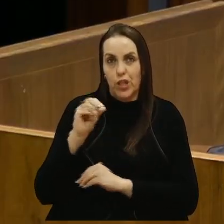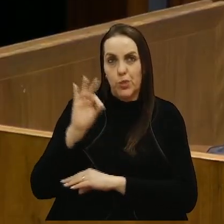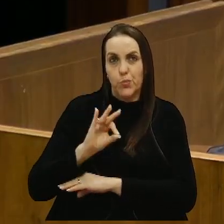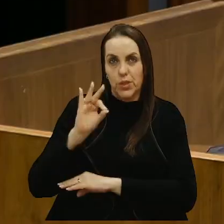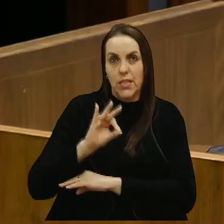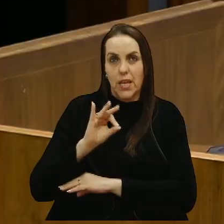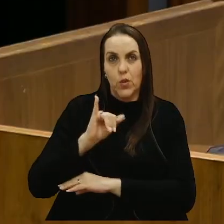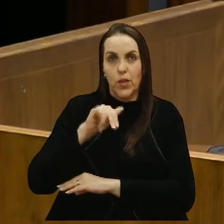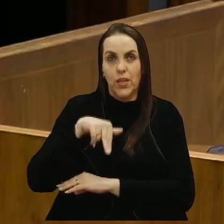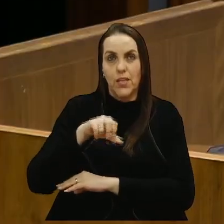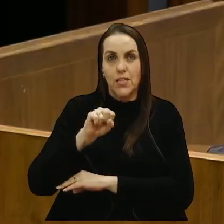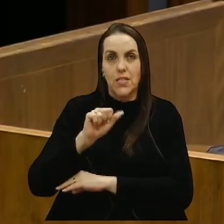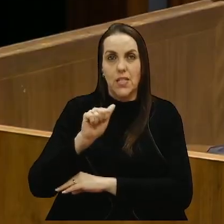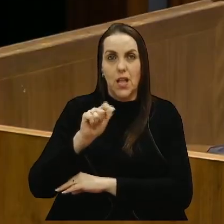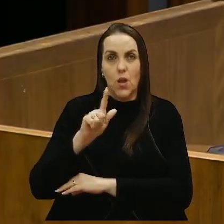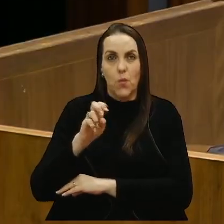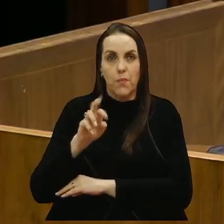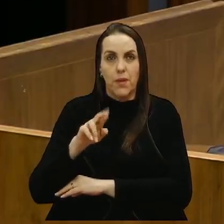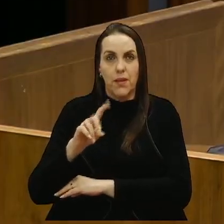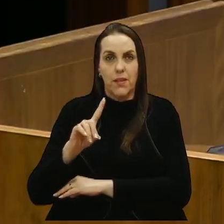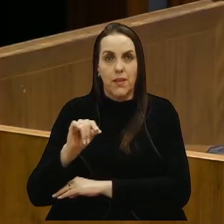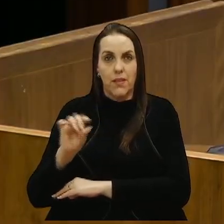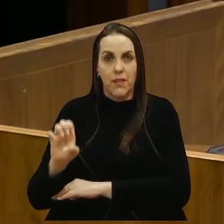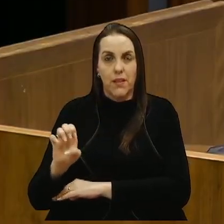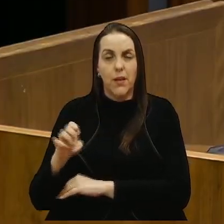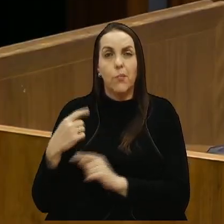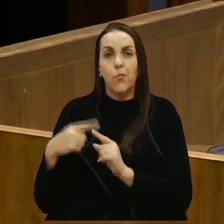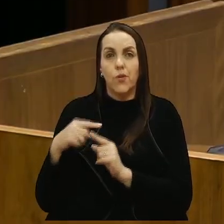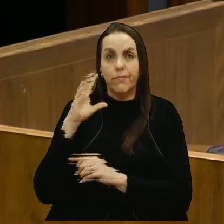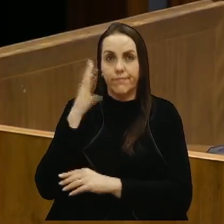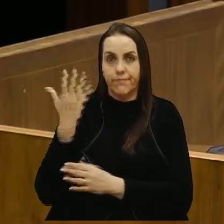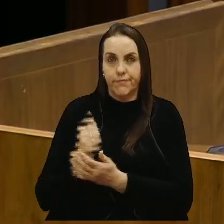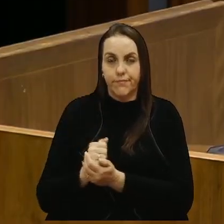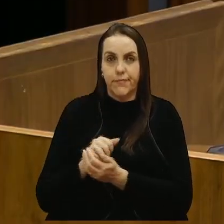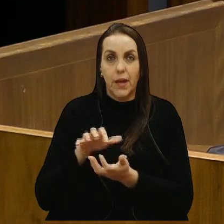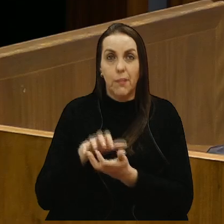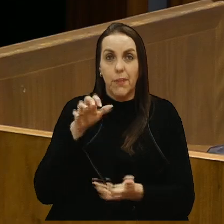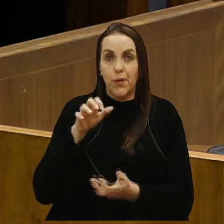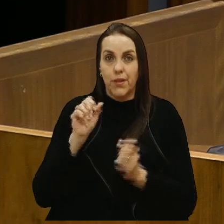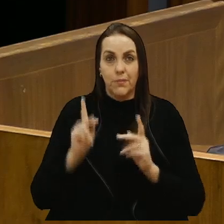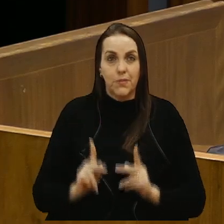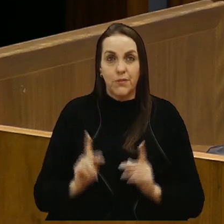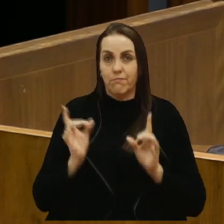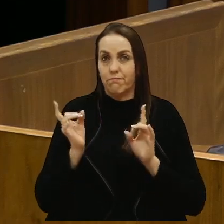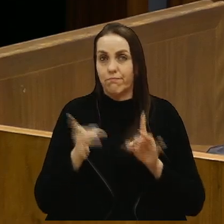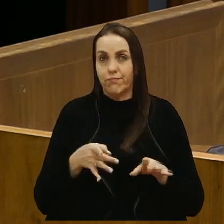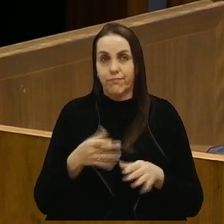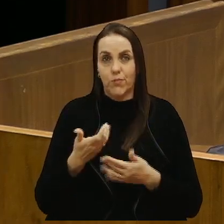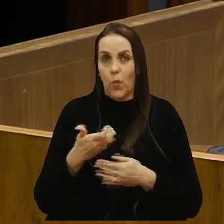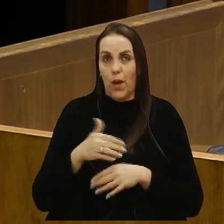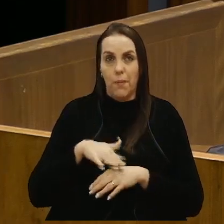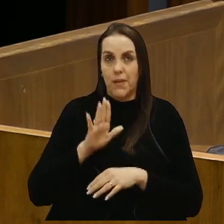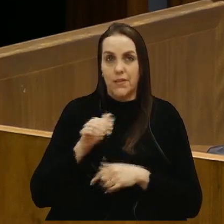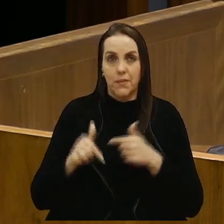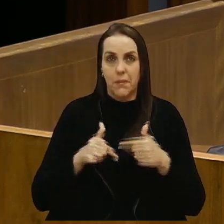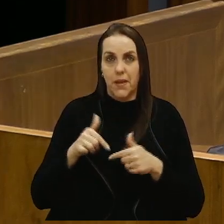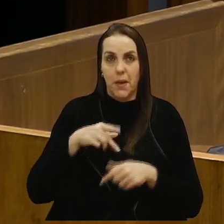torno de 20%, porque o que está acontecendo? A maioria das pessoas não querem trabalhar no PIM,